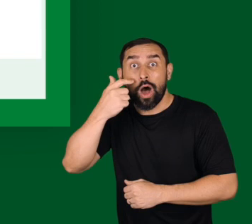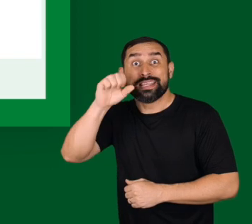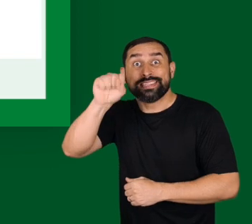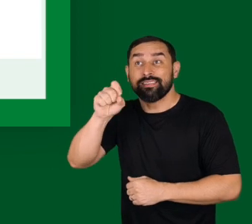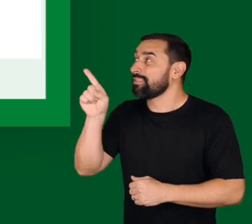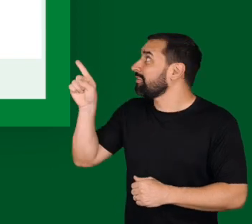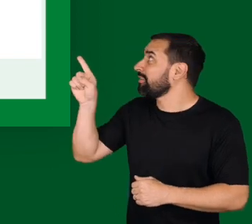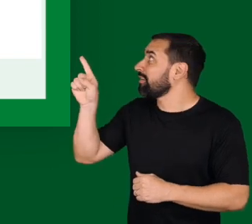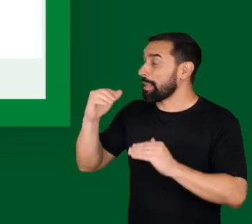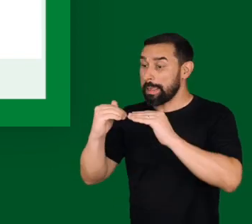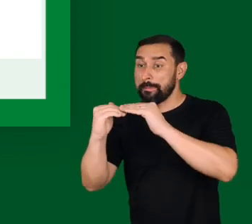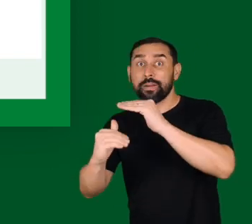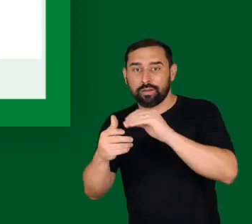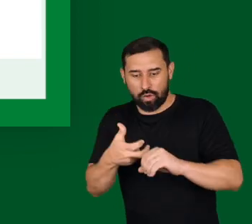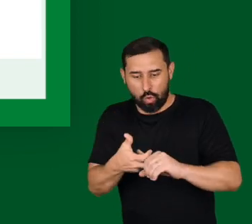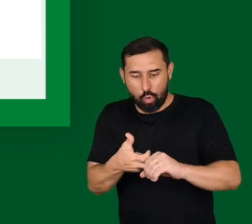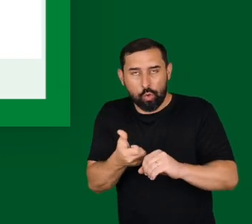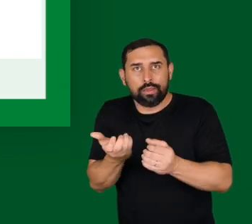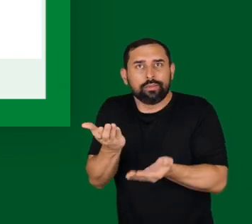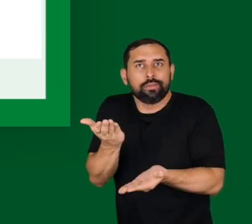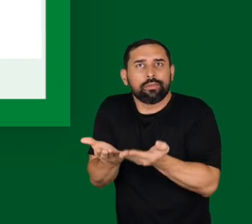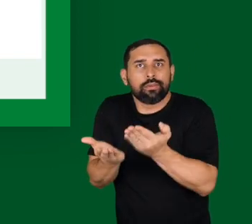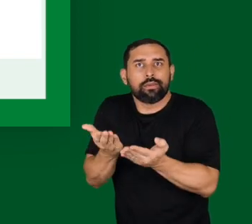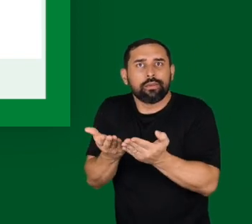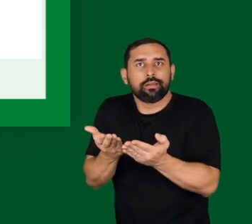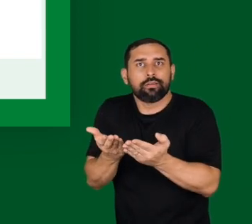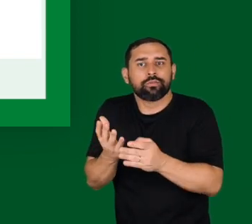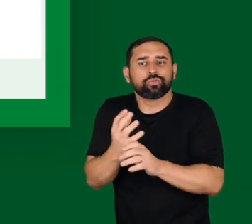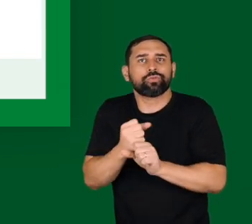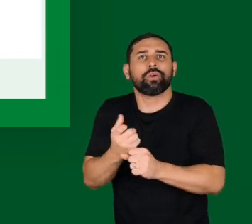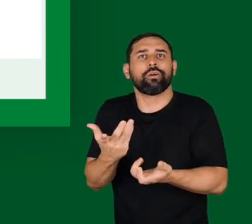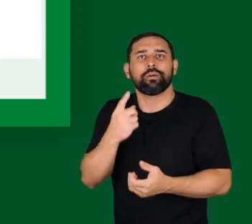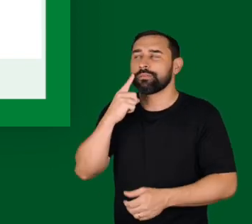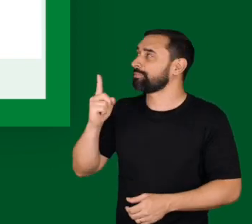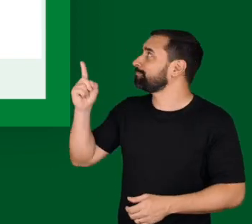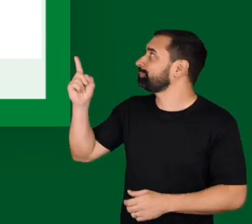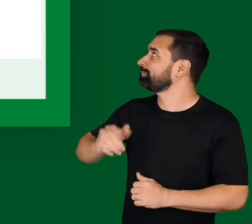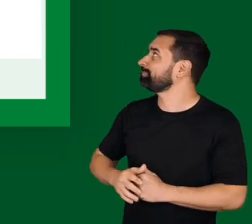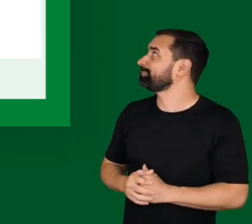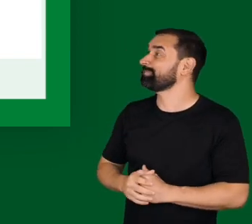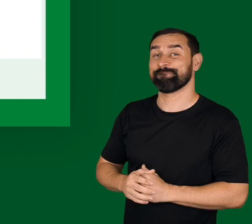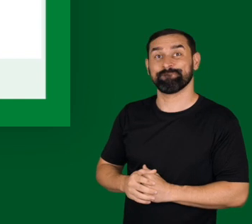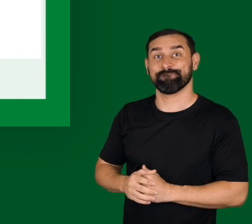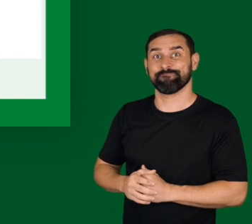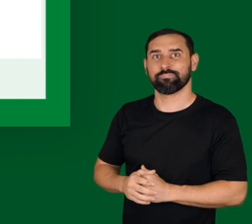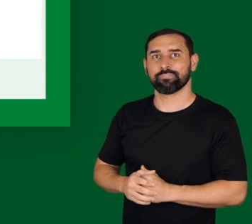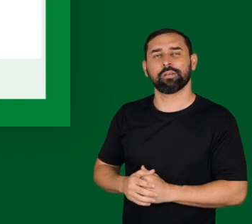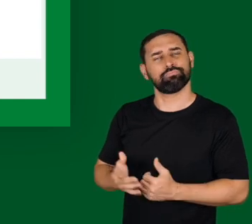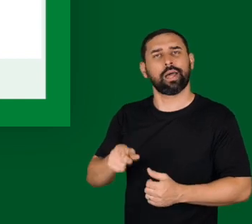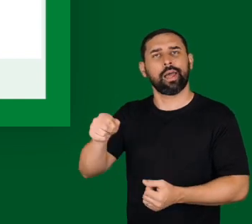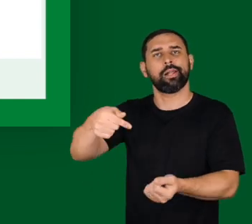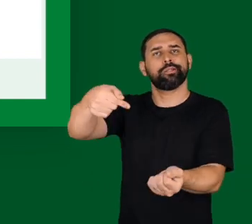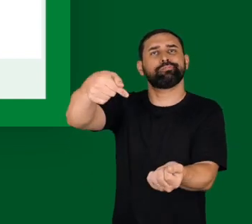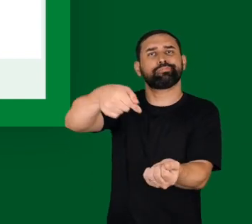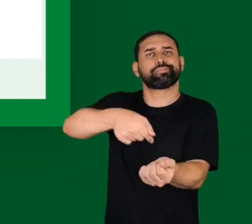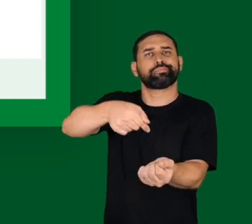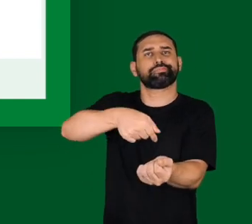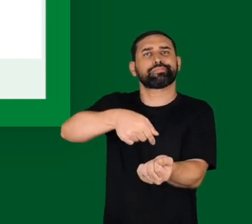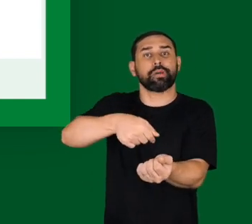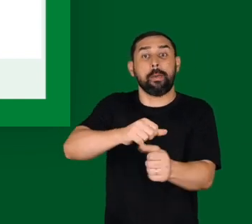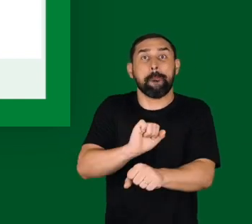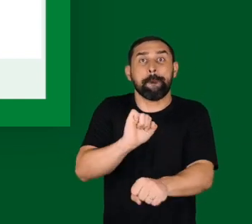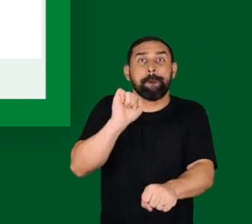manutenção, que é de 5 a 6 miligramas por quilo dia, dividida em 2 tomadas, e esse bebê só vai suspender